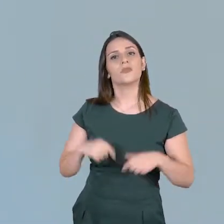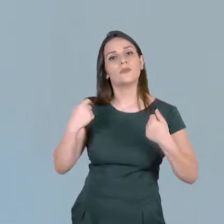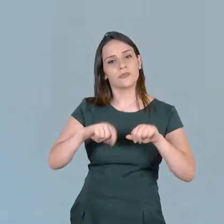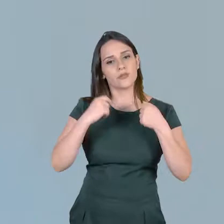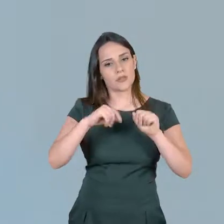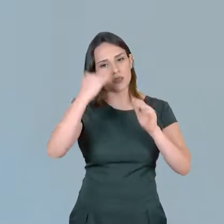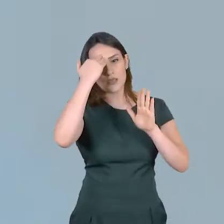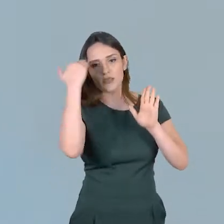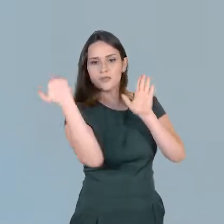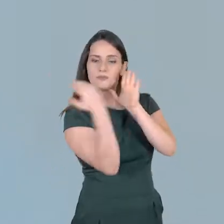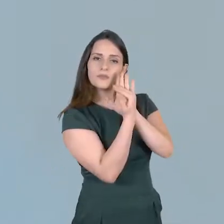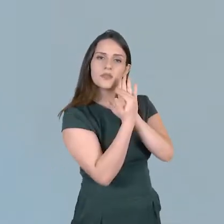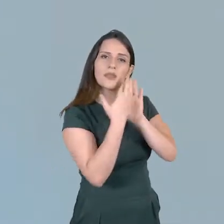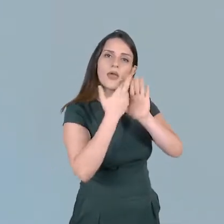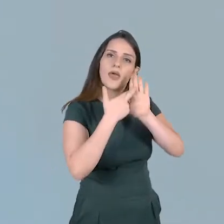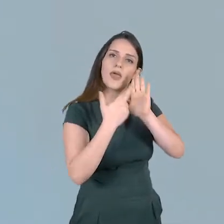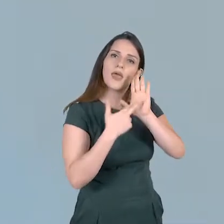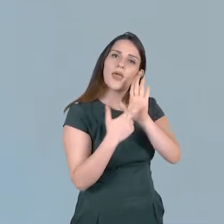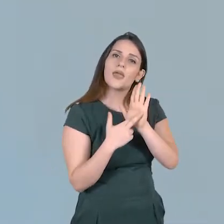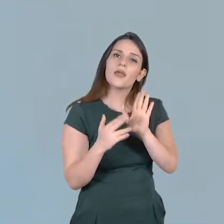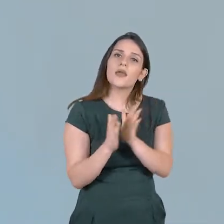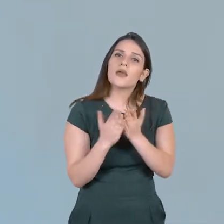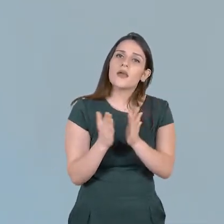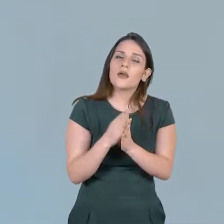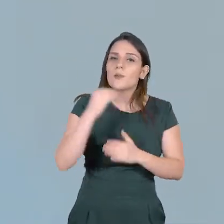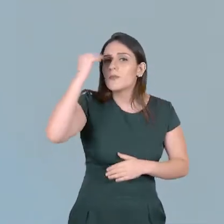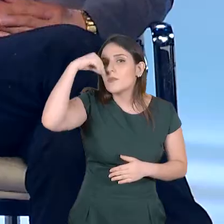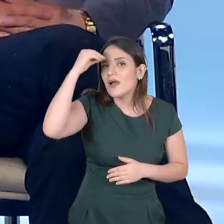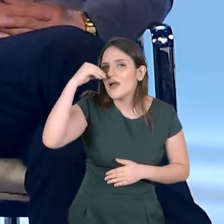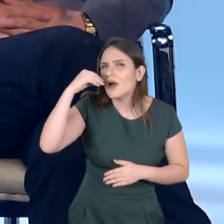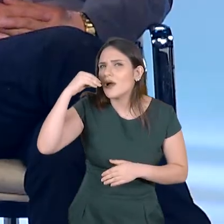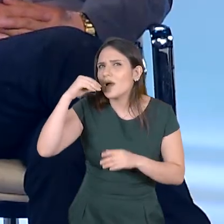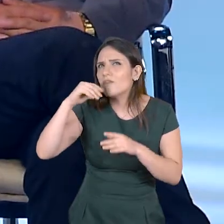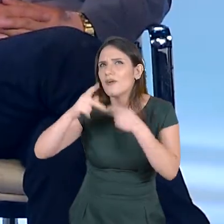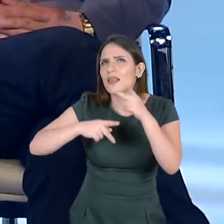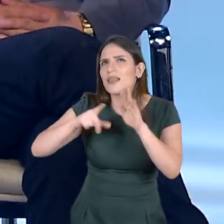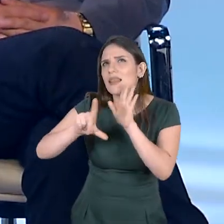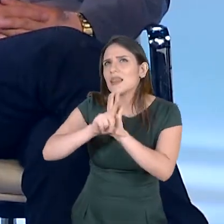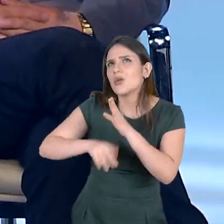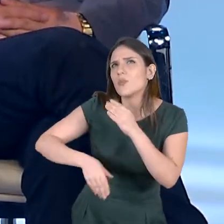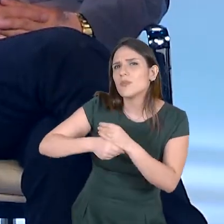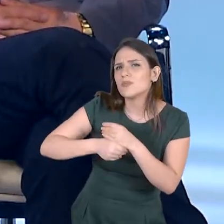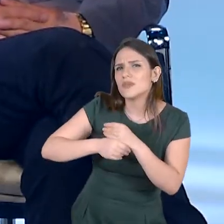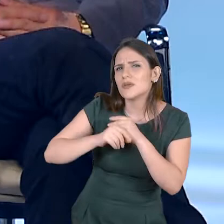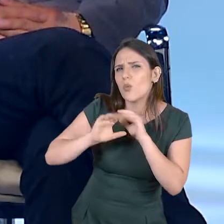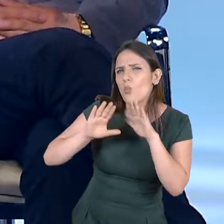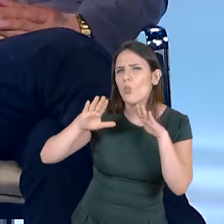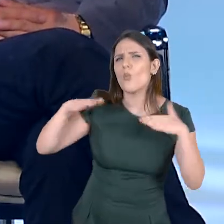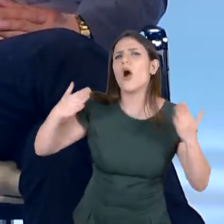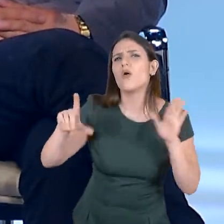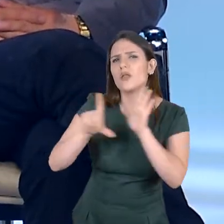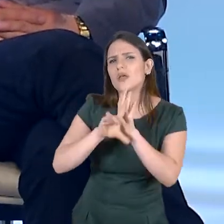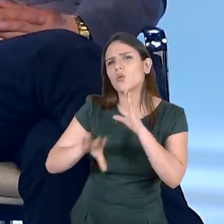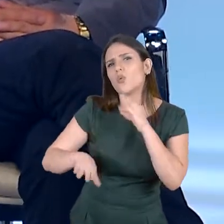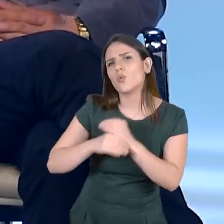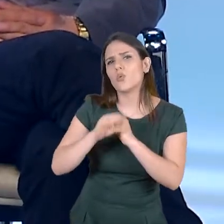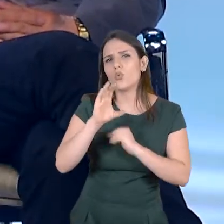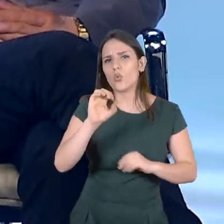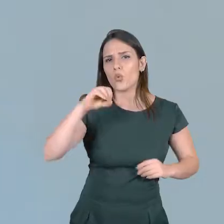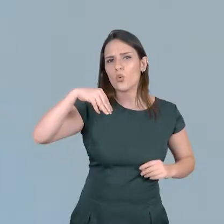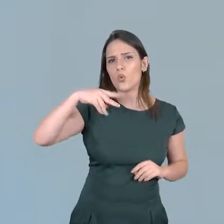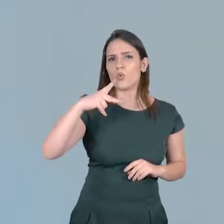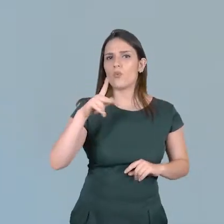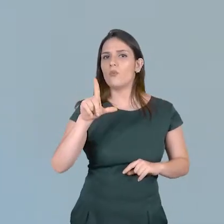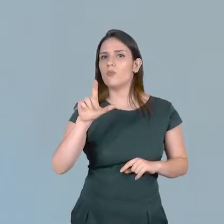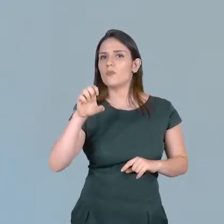vulnerabilidade por lei complementar. É aí que mora o problema. Que lei complementar é essa? Como é que ela vem? De que forma ela